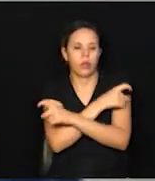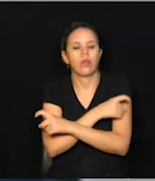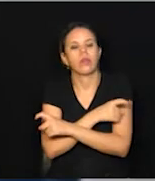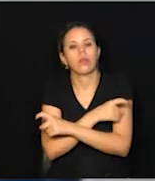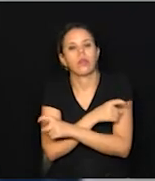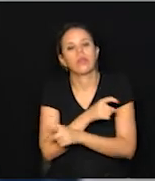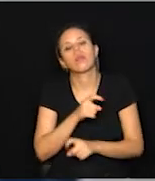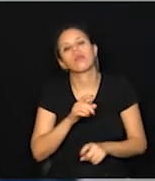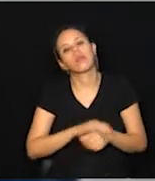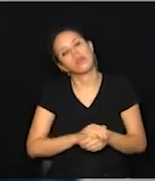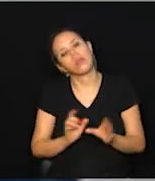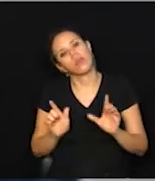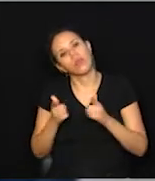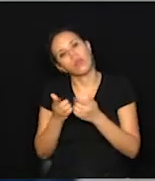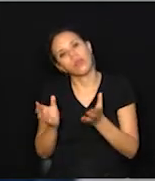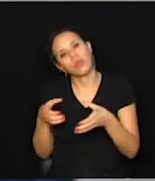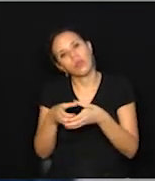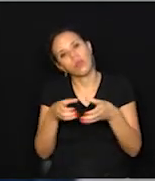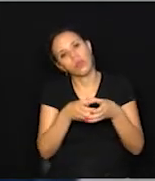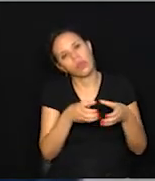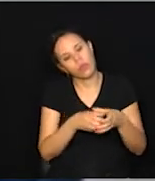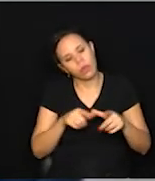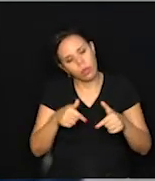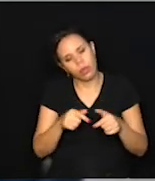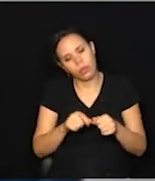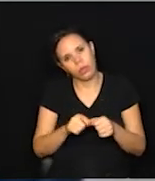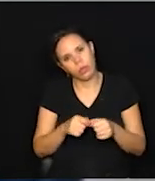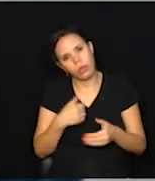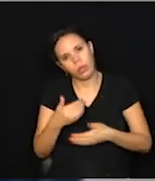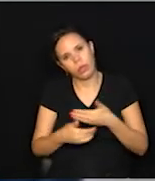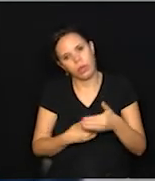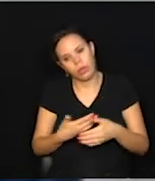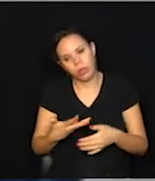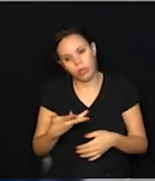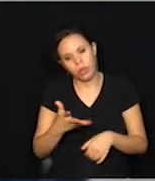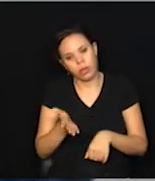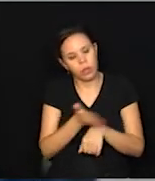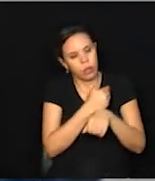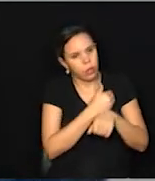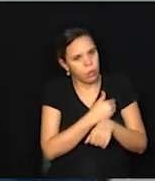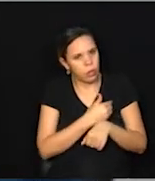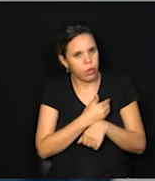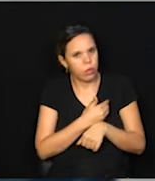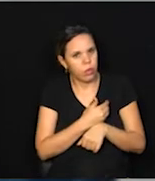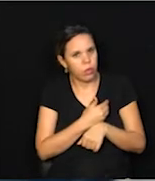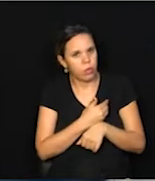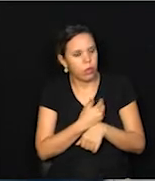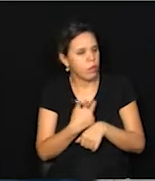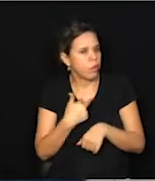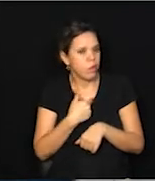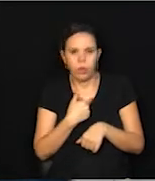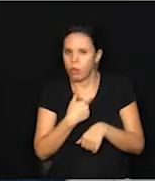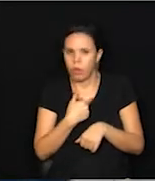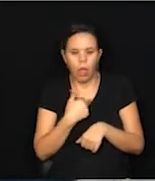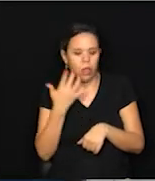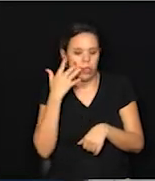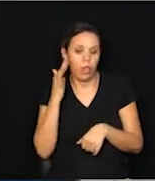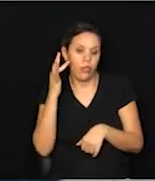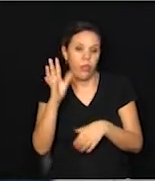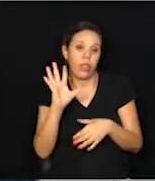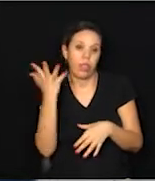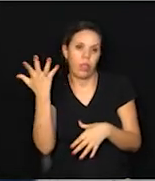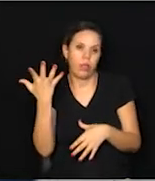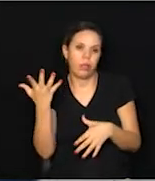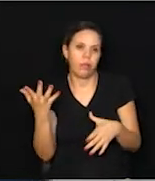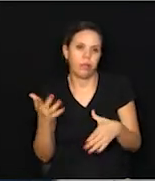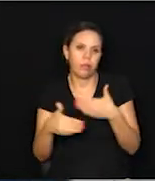ser tomado em grupo. E nós sabemos que um passo dado na frente, não podemos prever que temos talvez que